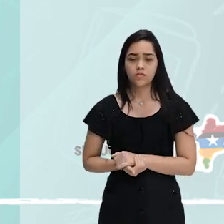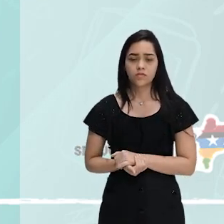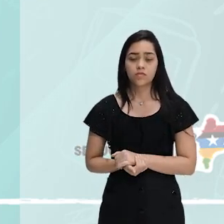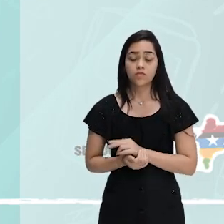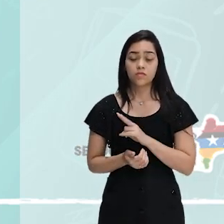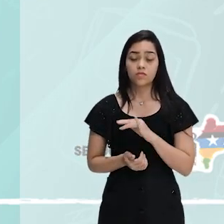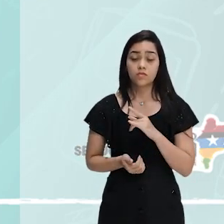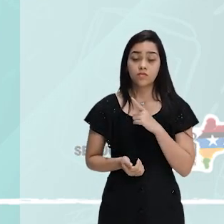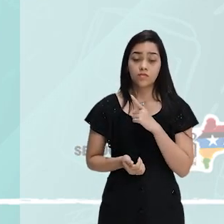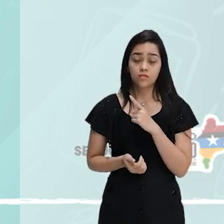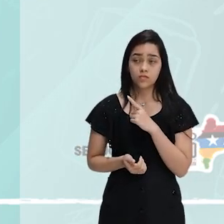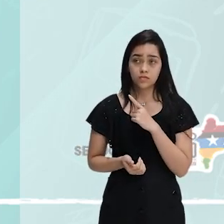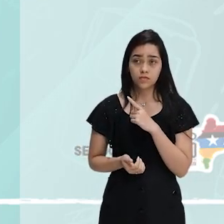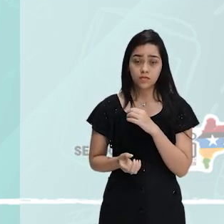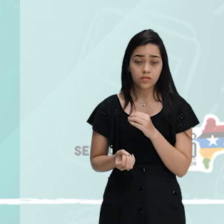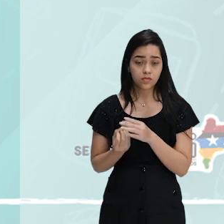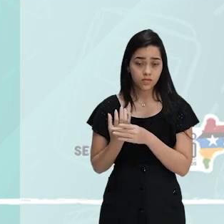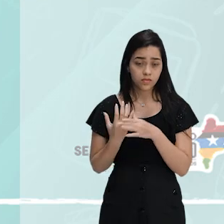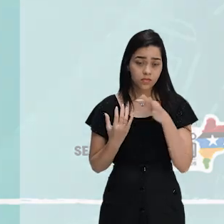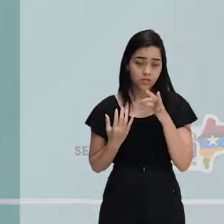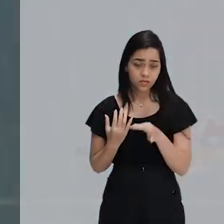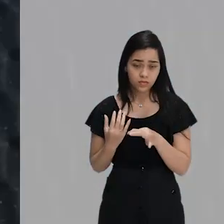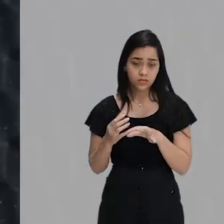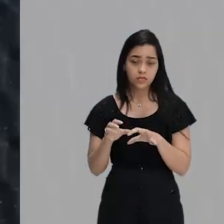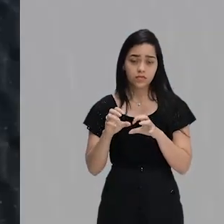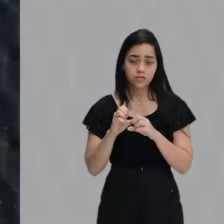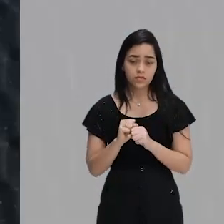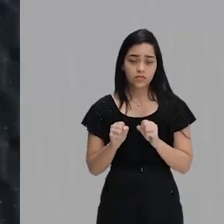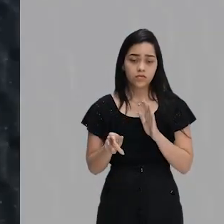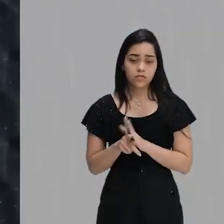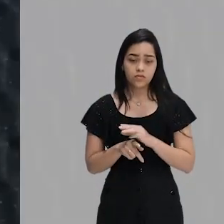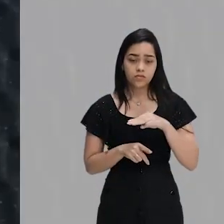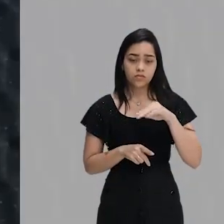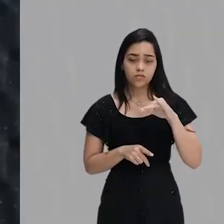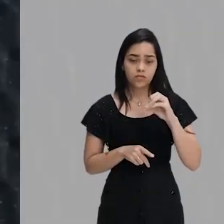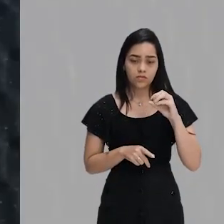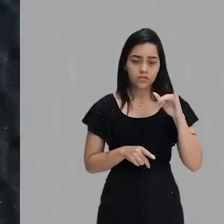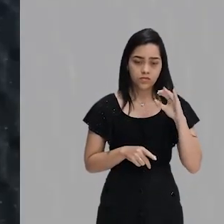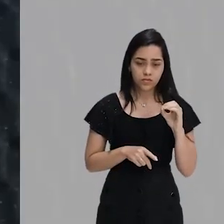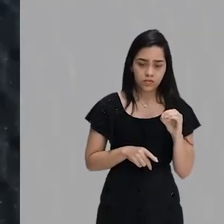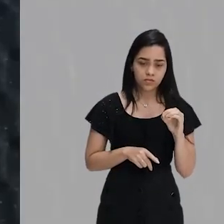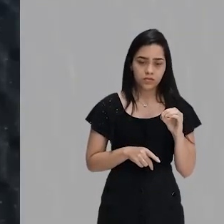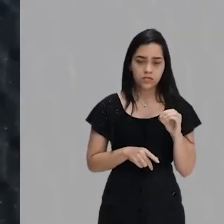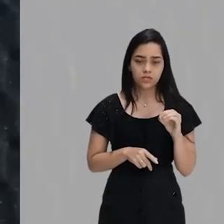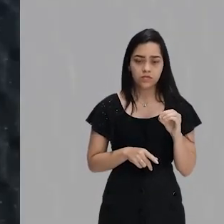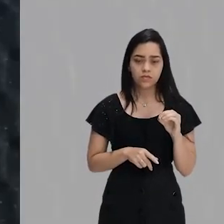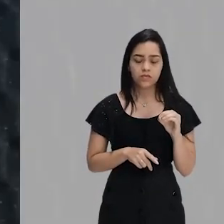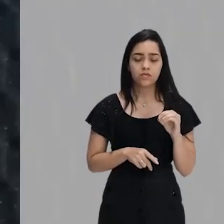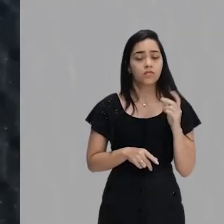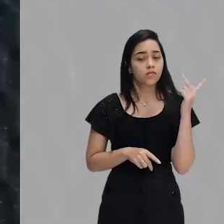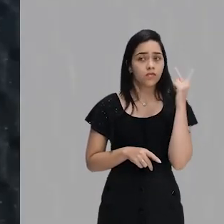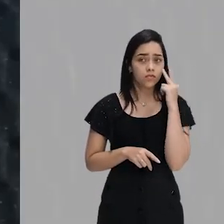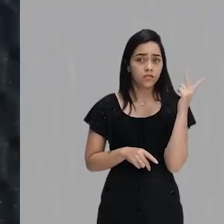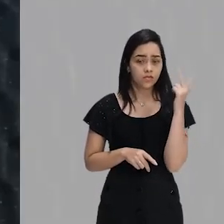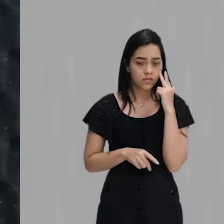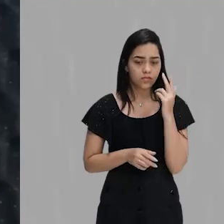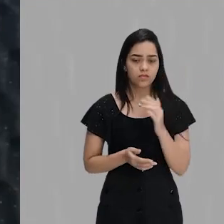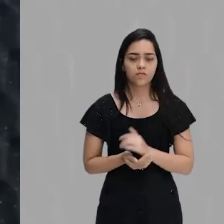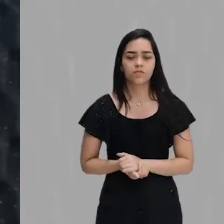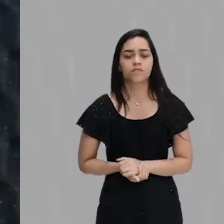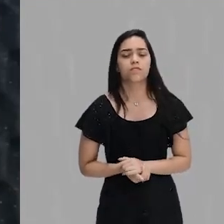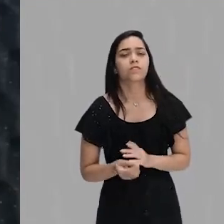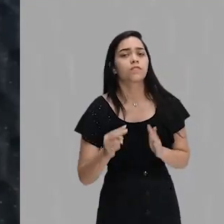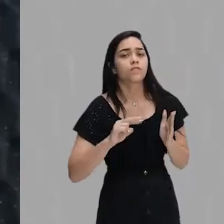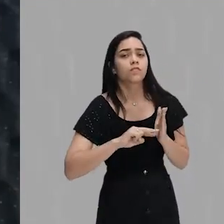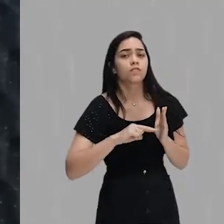ver se ocorreu formação e adesão do fuso mitótico, e se esses fusos estão normais,